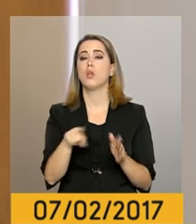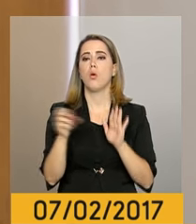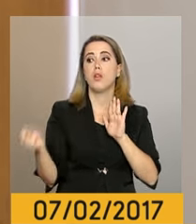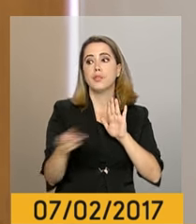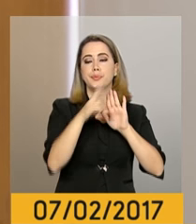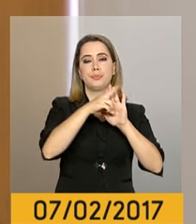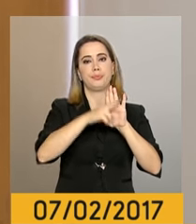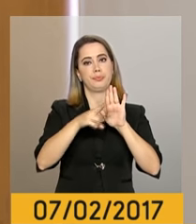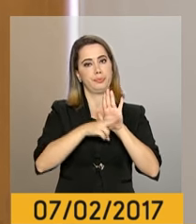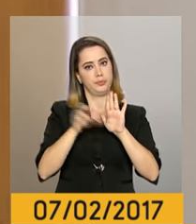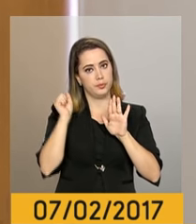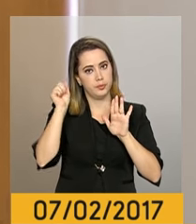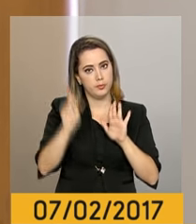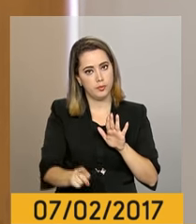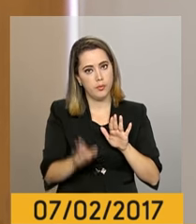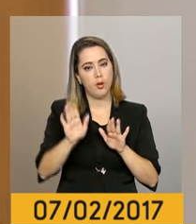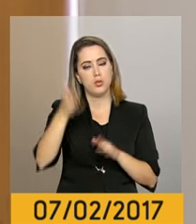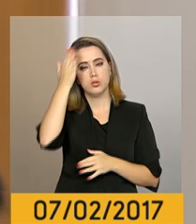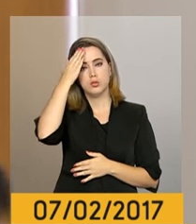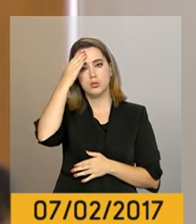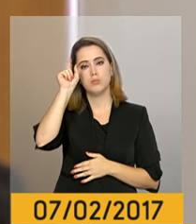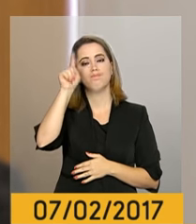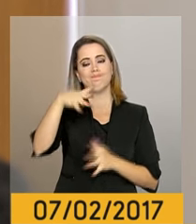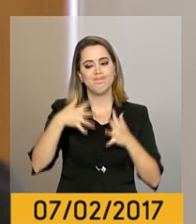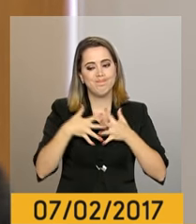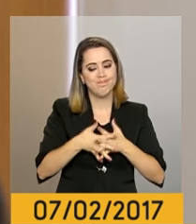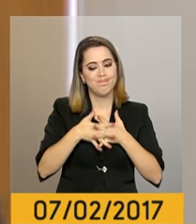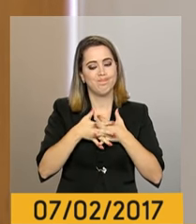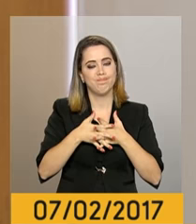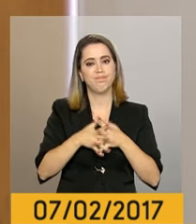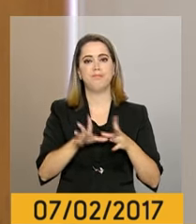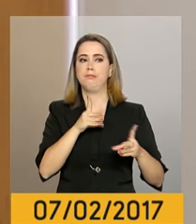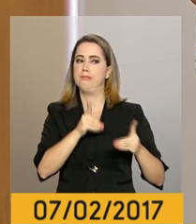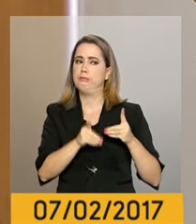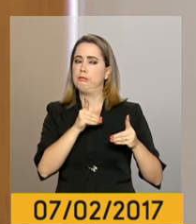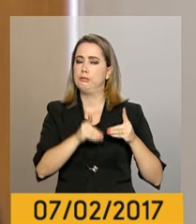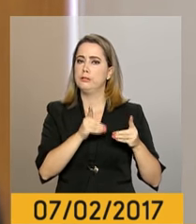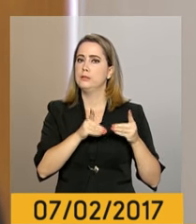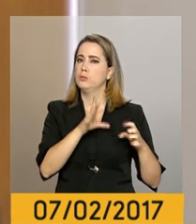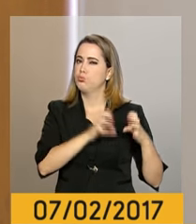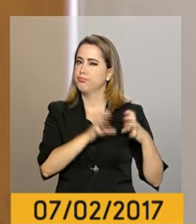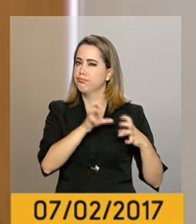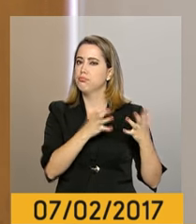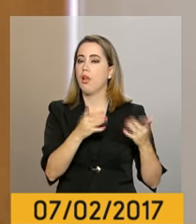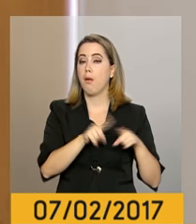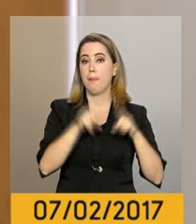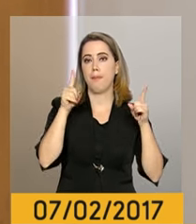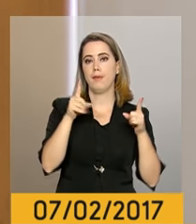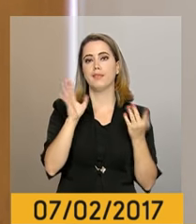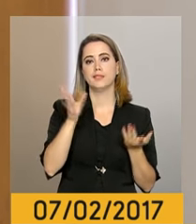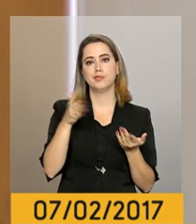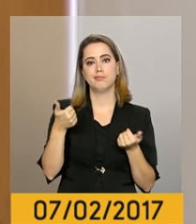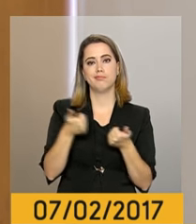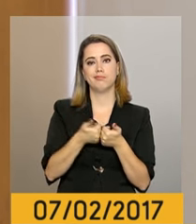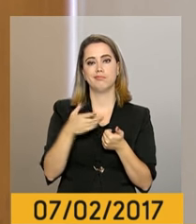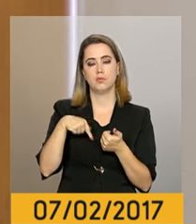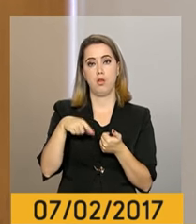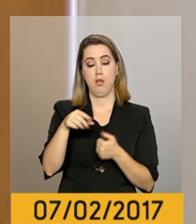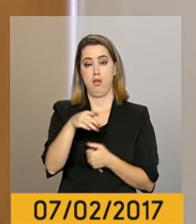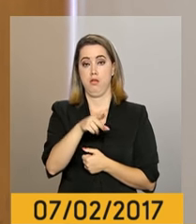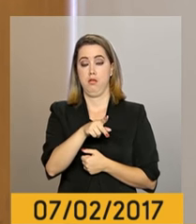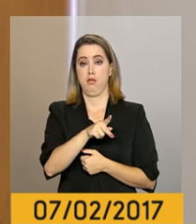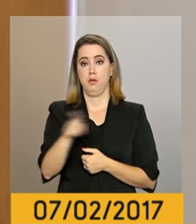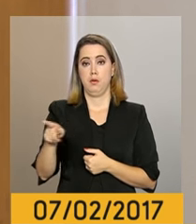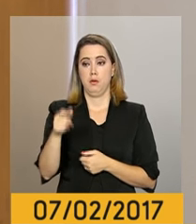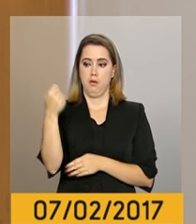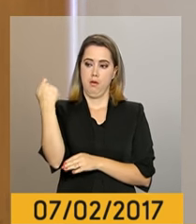Social. Sabemos que é uma matéria complicada, difícil, polêmica, mas ainda agora, com o presidente Macri, que